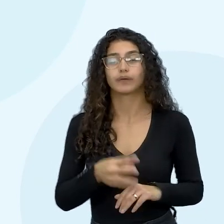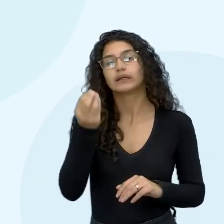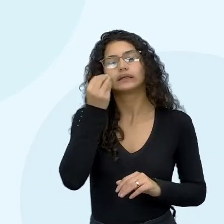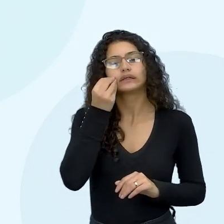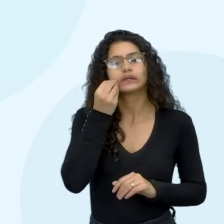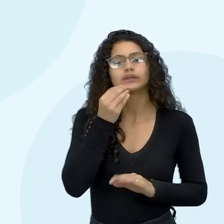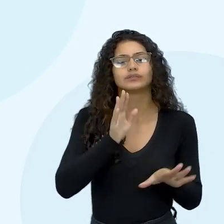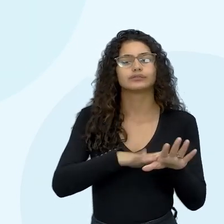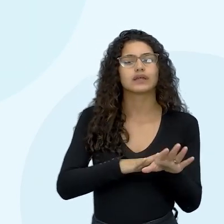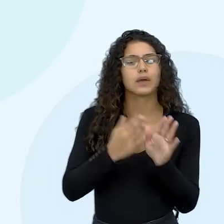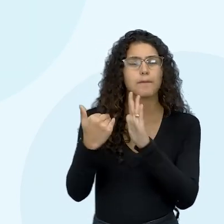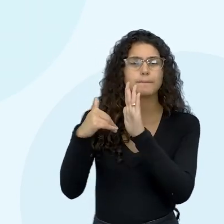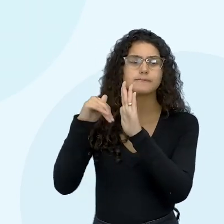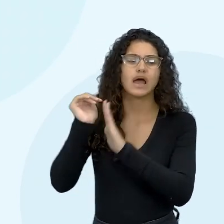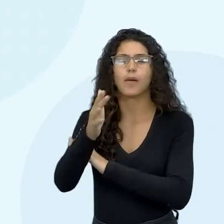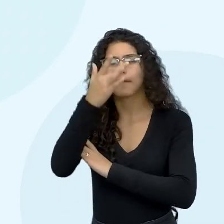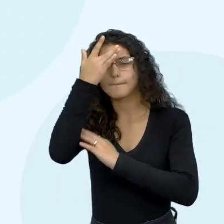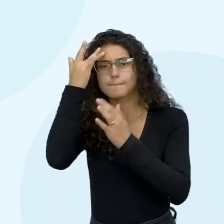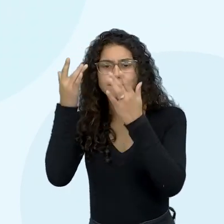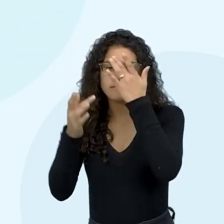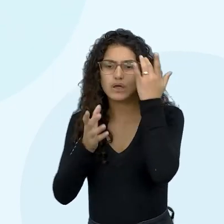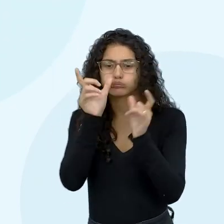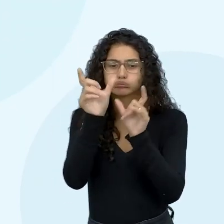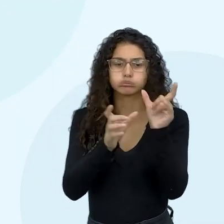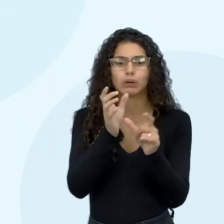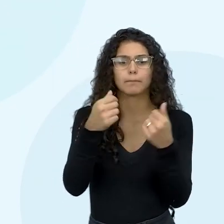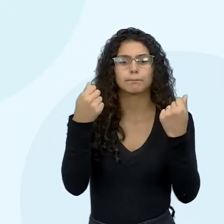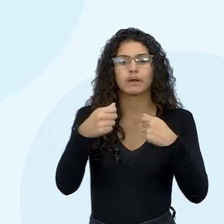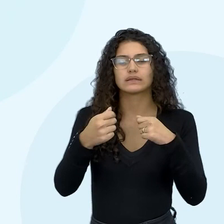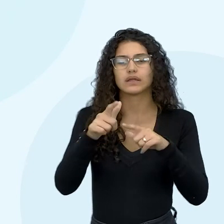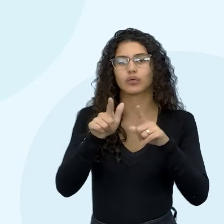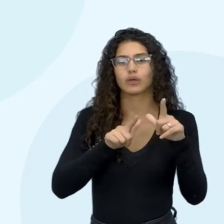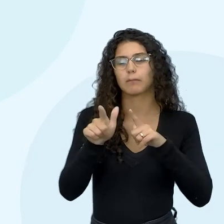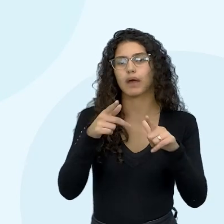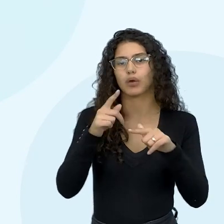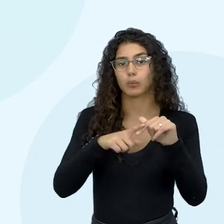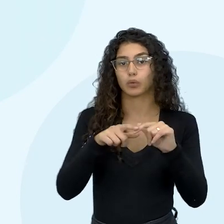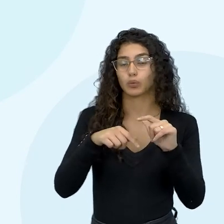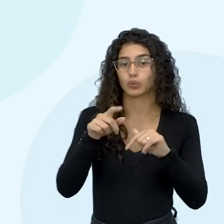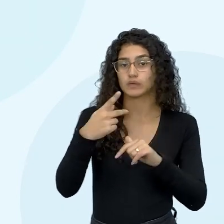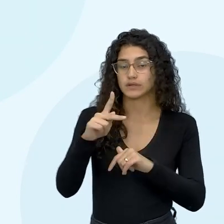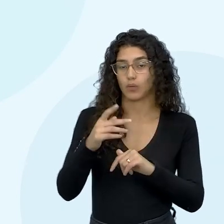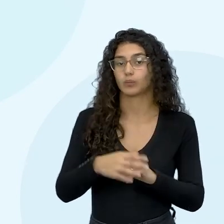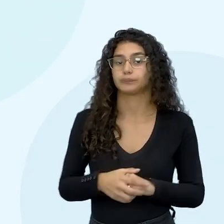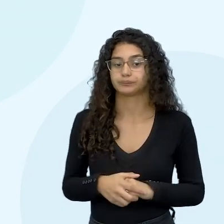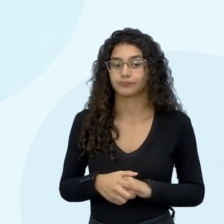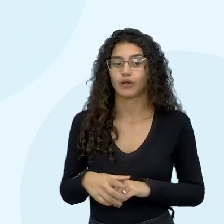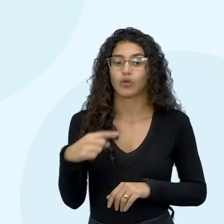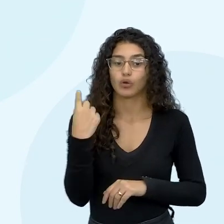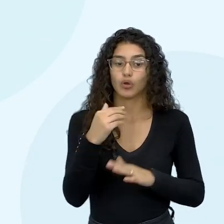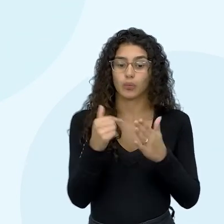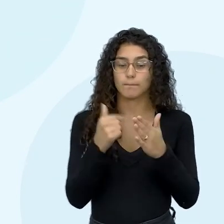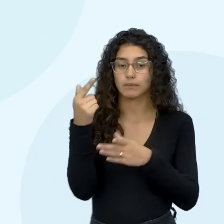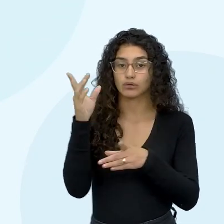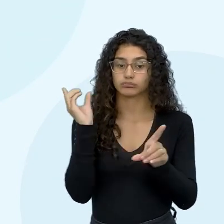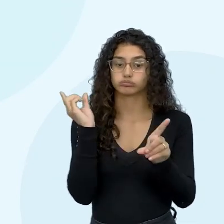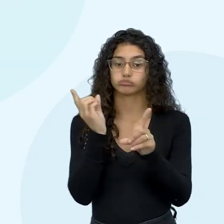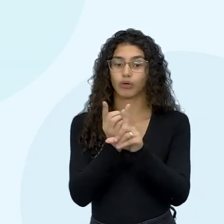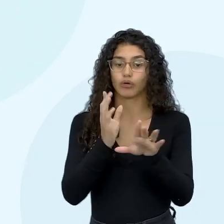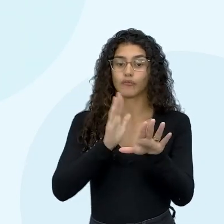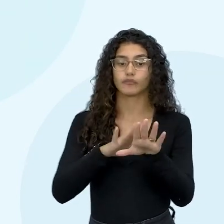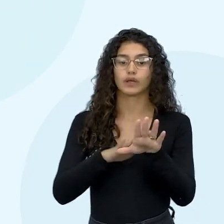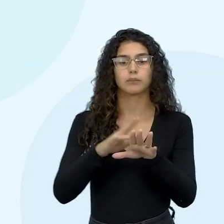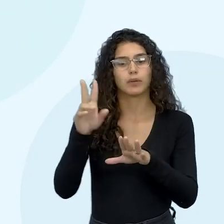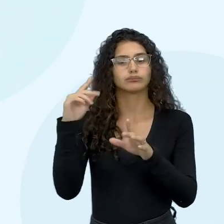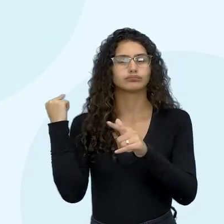tentando convencer o máximo de pessoas de que elas necessitam do seu produto ou serviço. No nosso próximo encontro, faremos